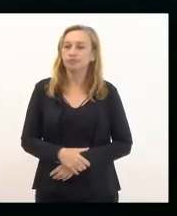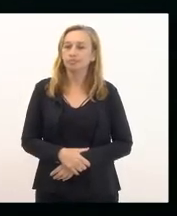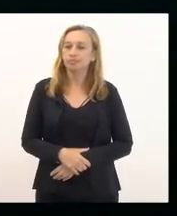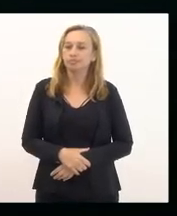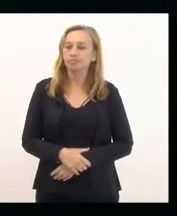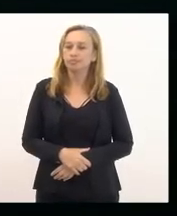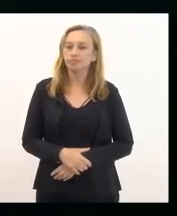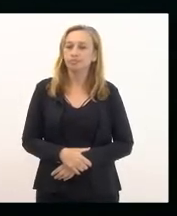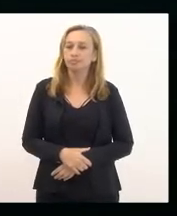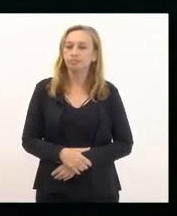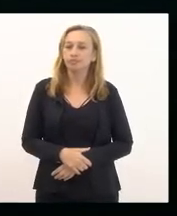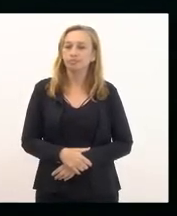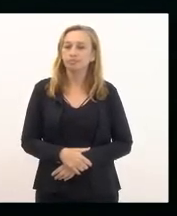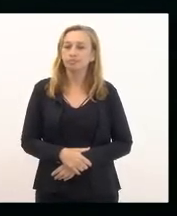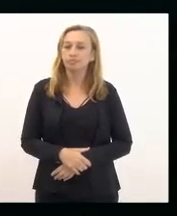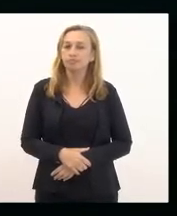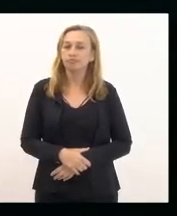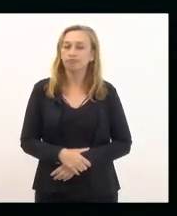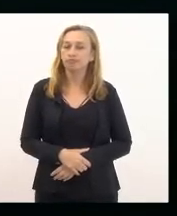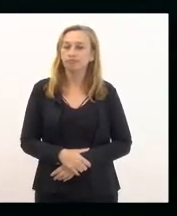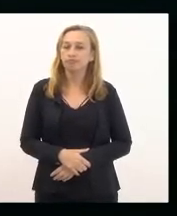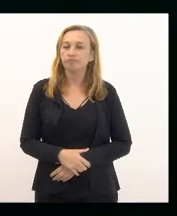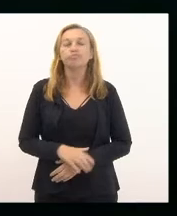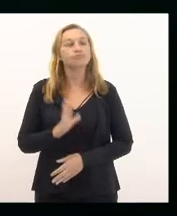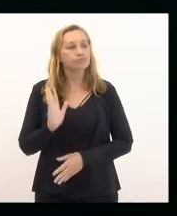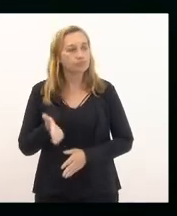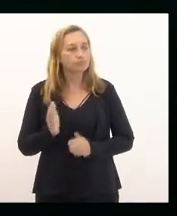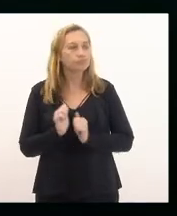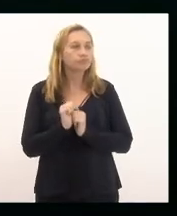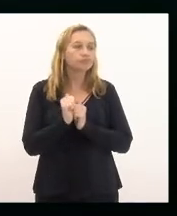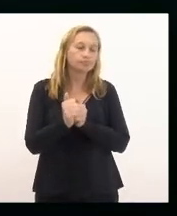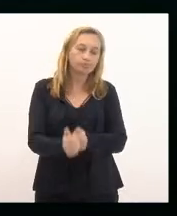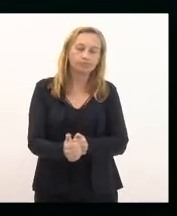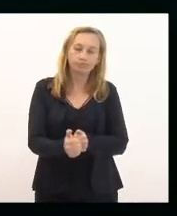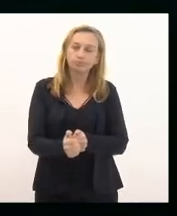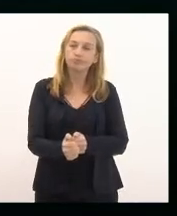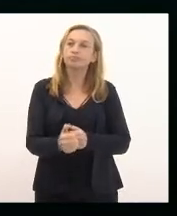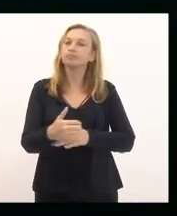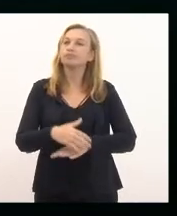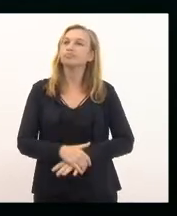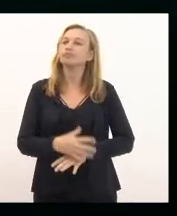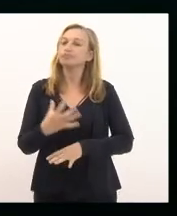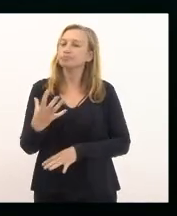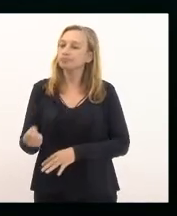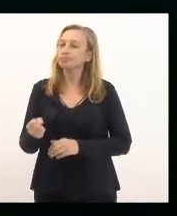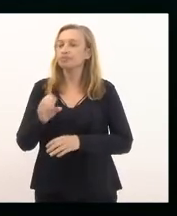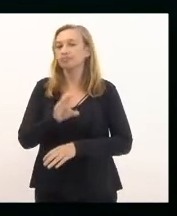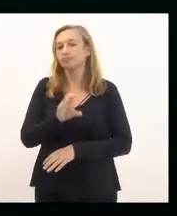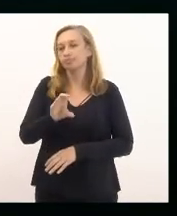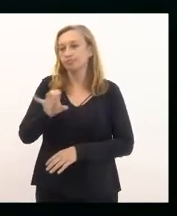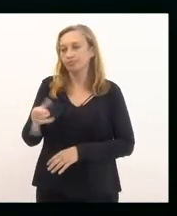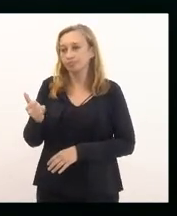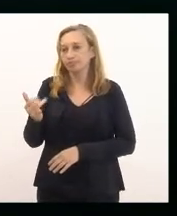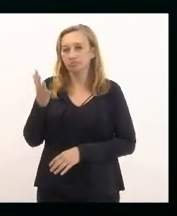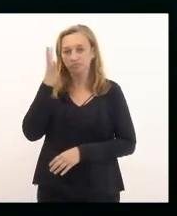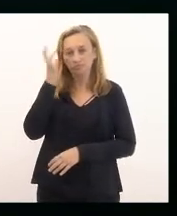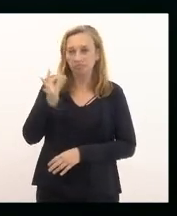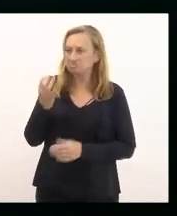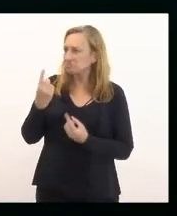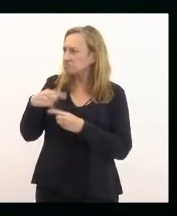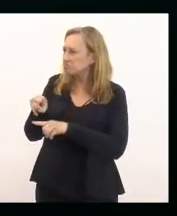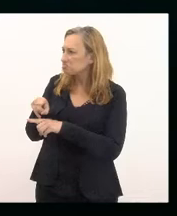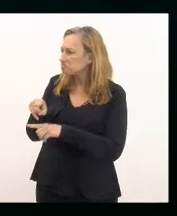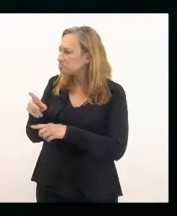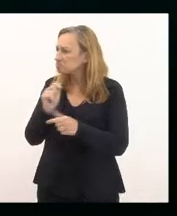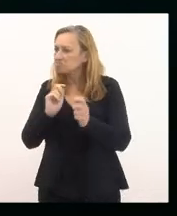A princípio, nós acompanhamos o parecer da CCJ. Eu não sei se há contradição